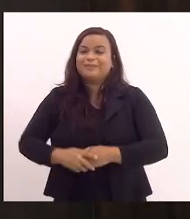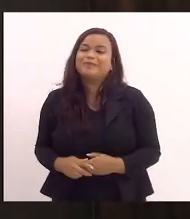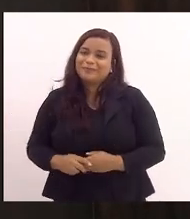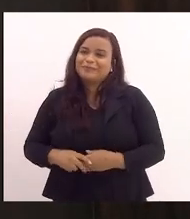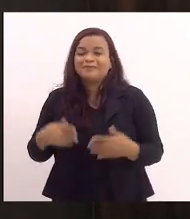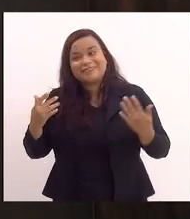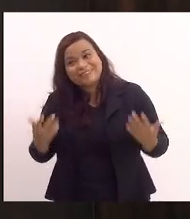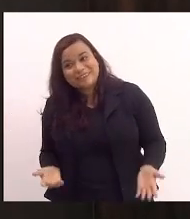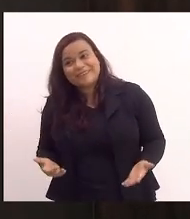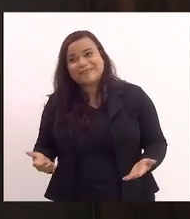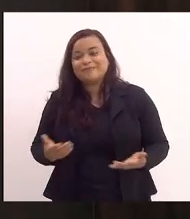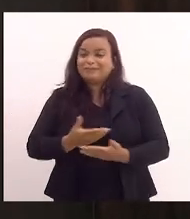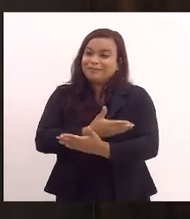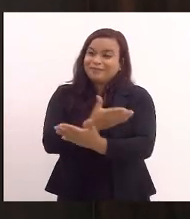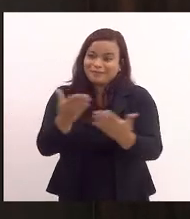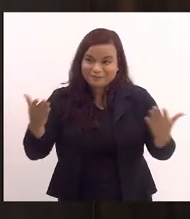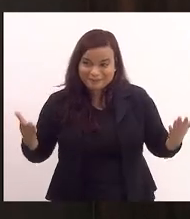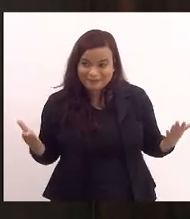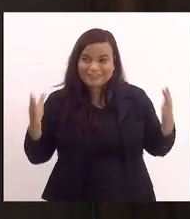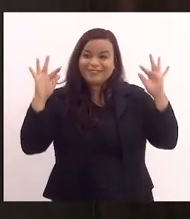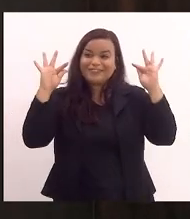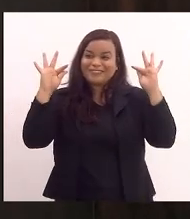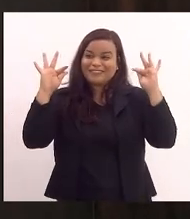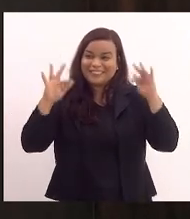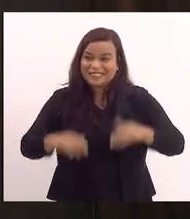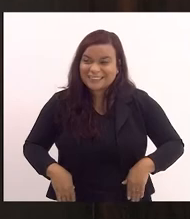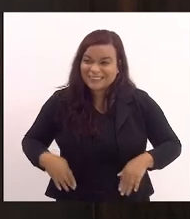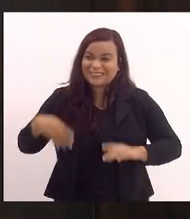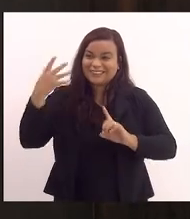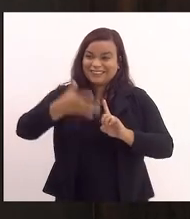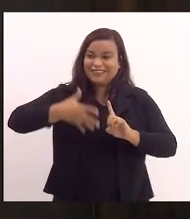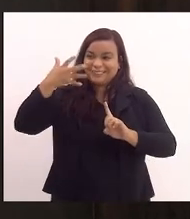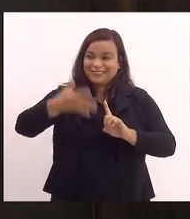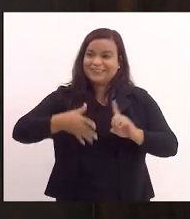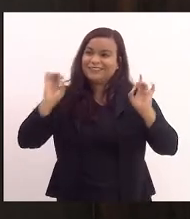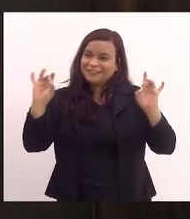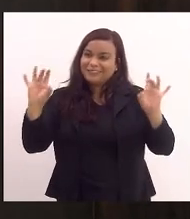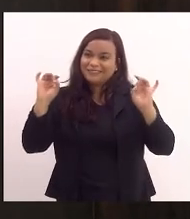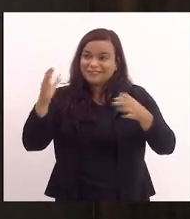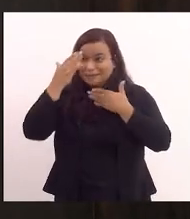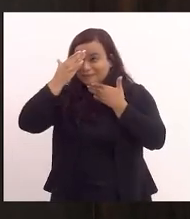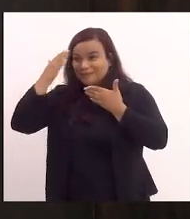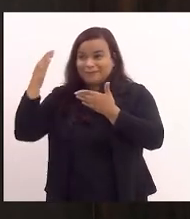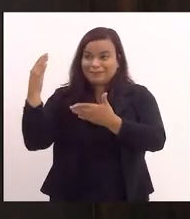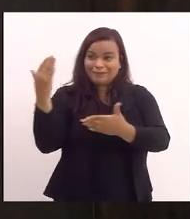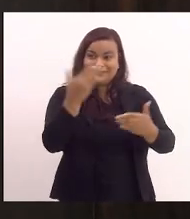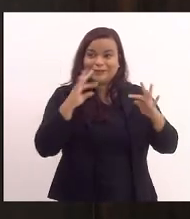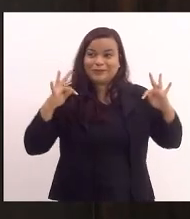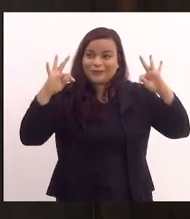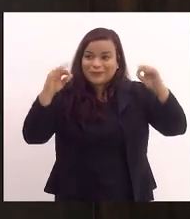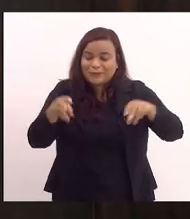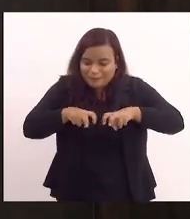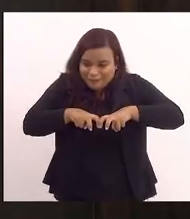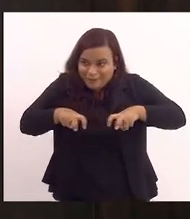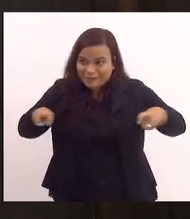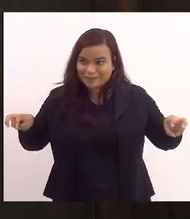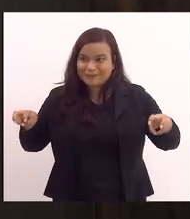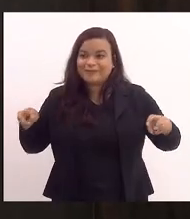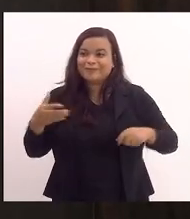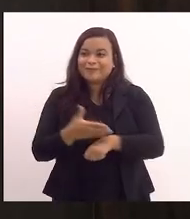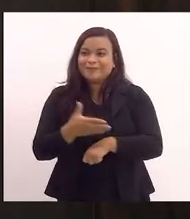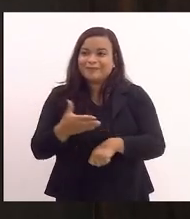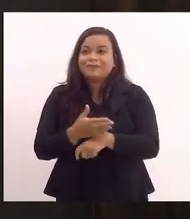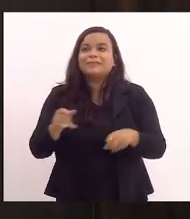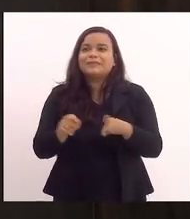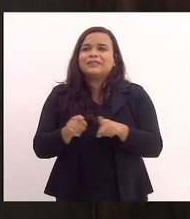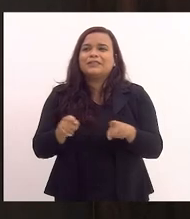Então, meus queridos, estamos chegando ao fim dessa sessão. Agradeço imensamente aqui a todos os componentes da mesa.